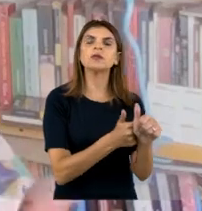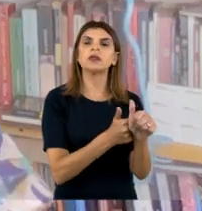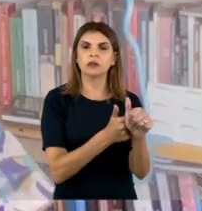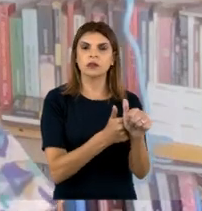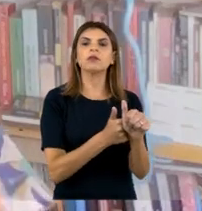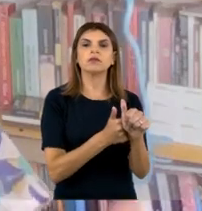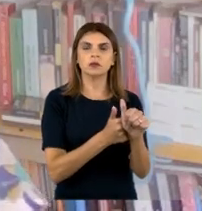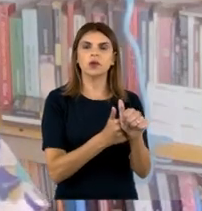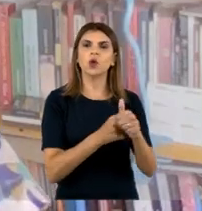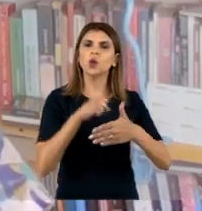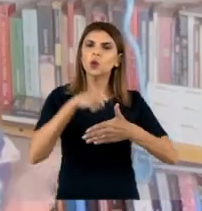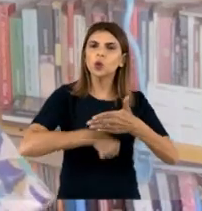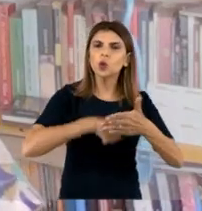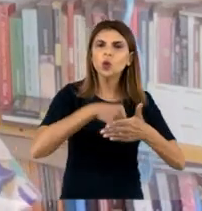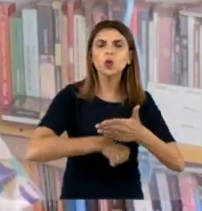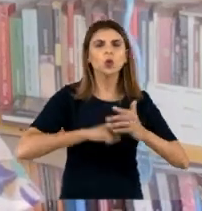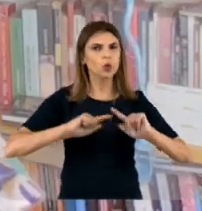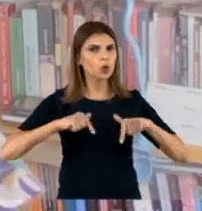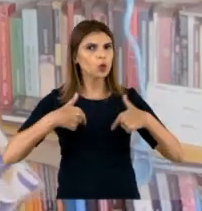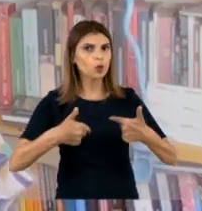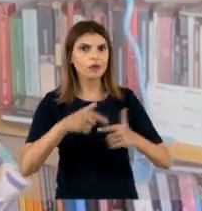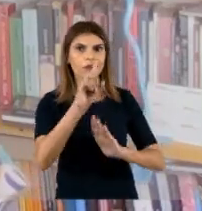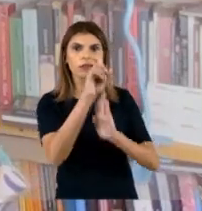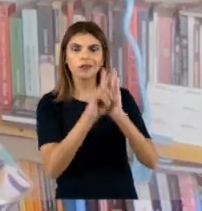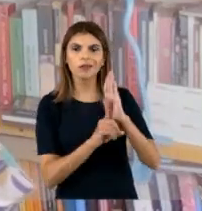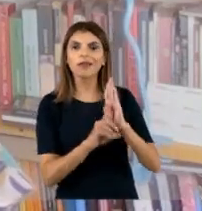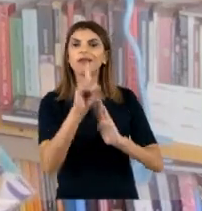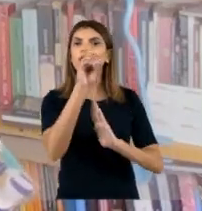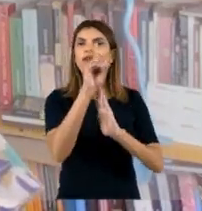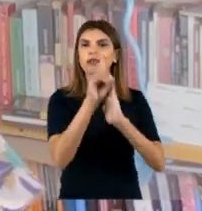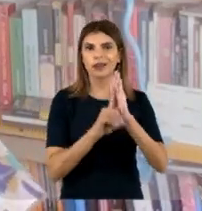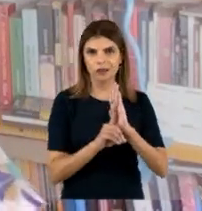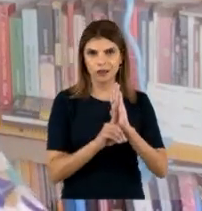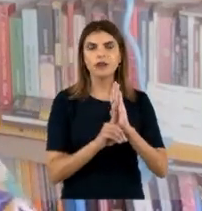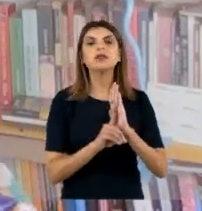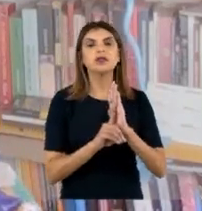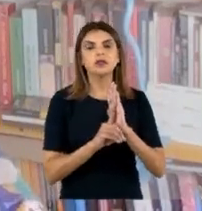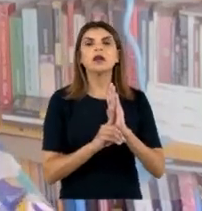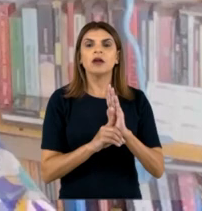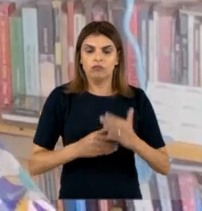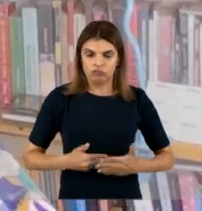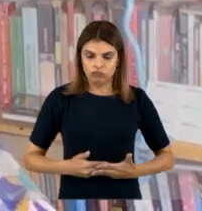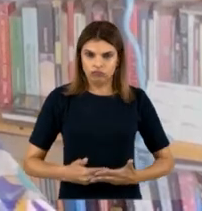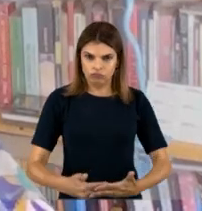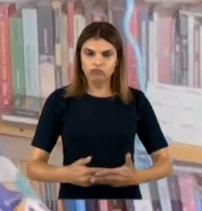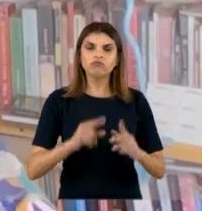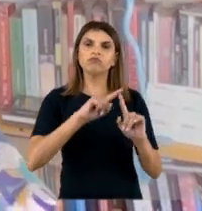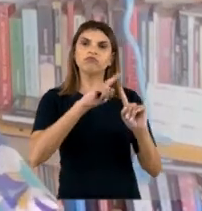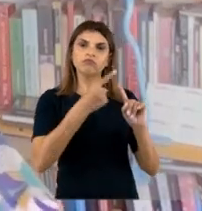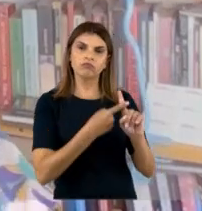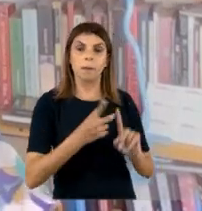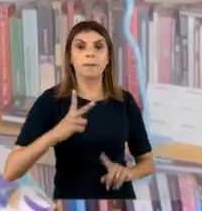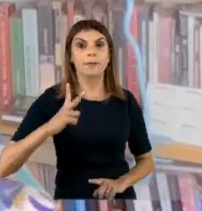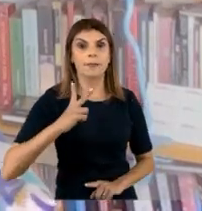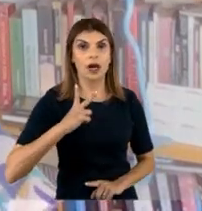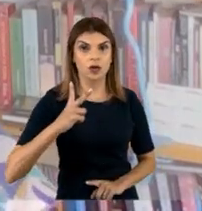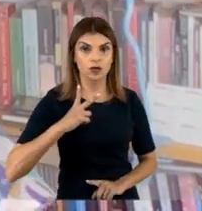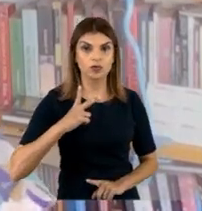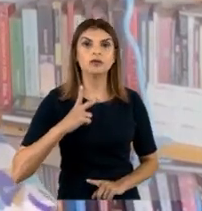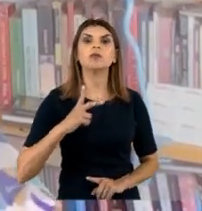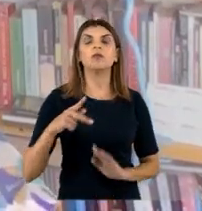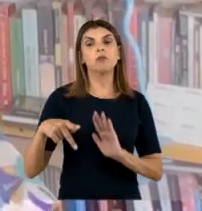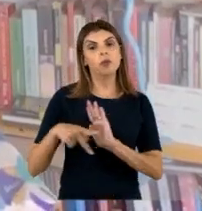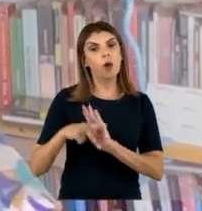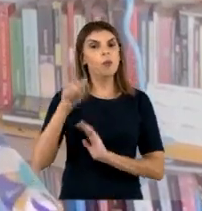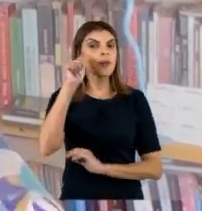acompanho, né, nesse fronte de luta por direitos, é direitos, os direitos reprodutivos, e aí, em particular,